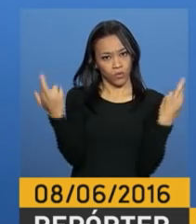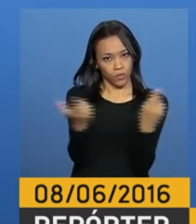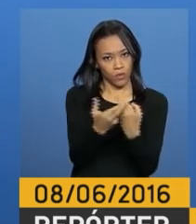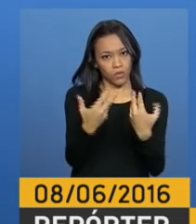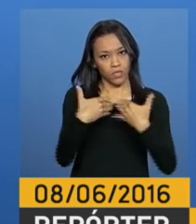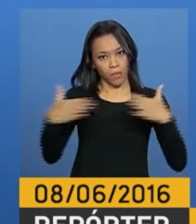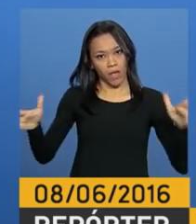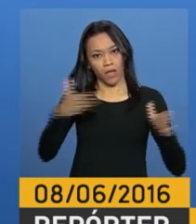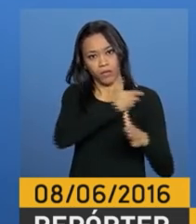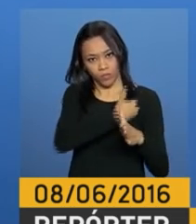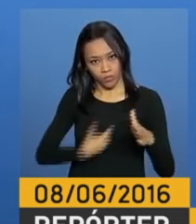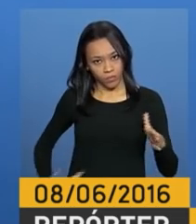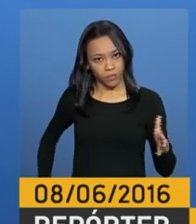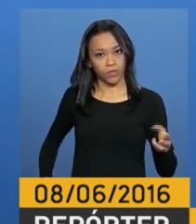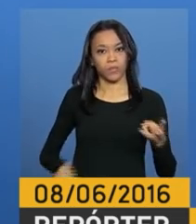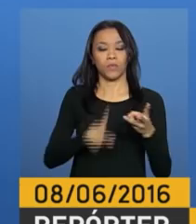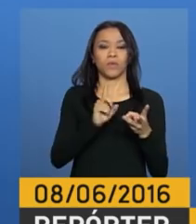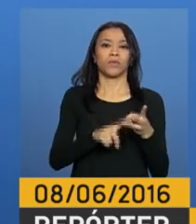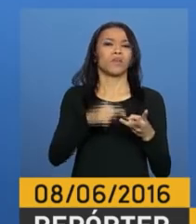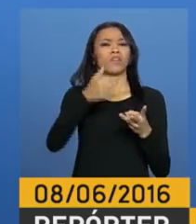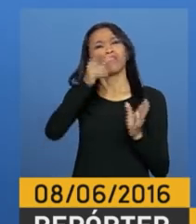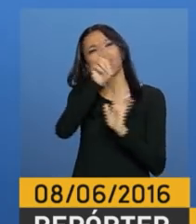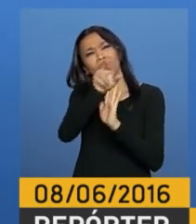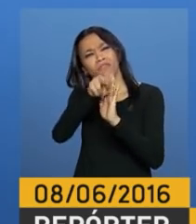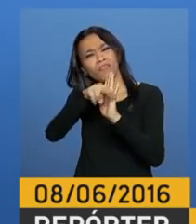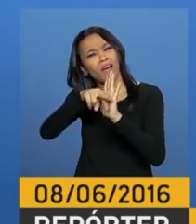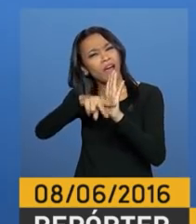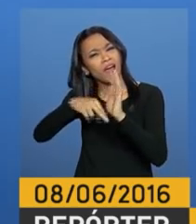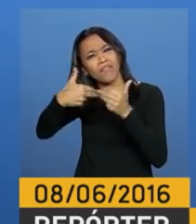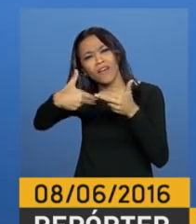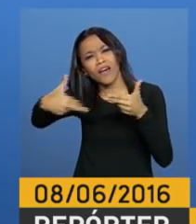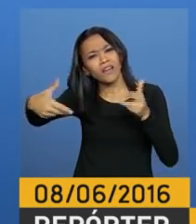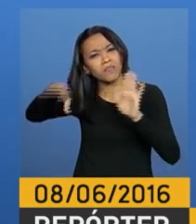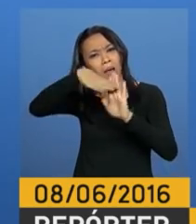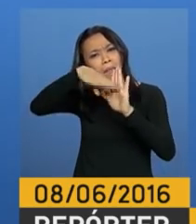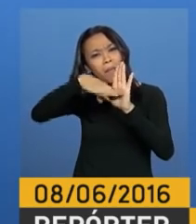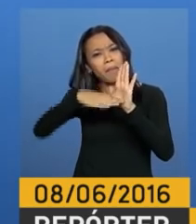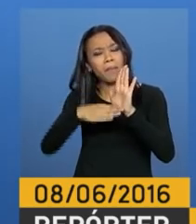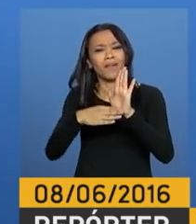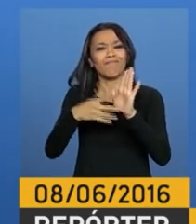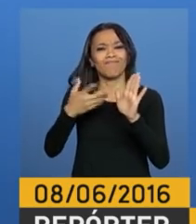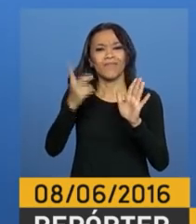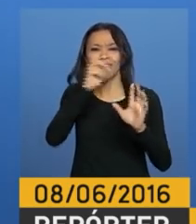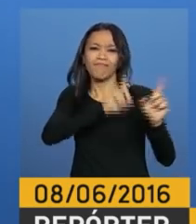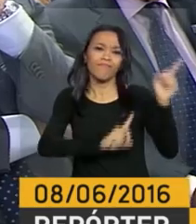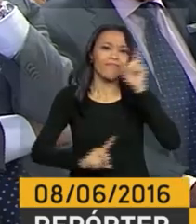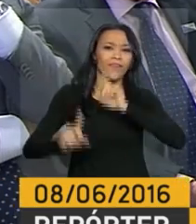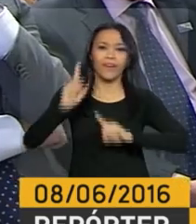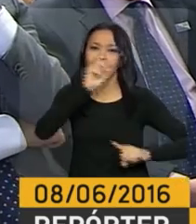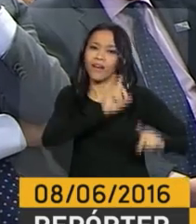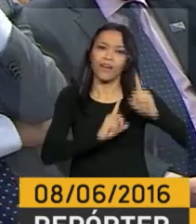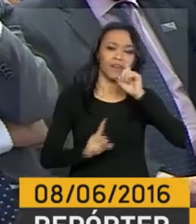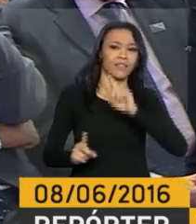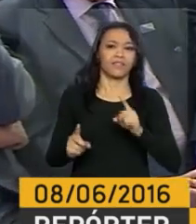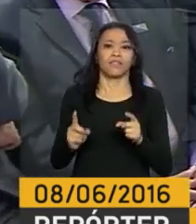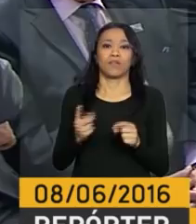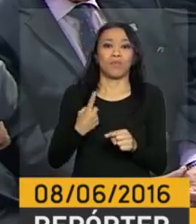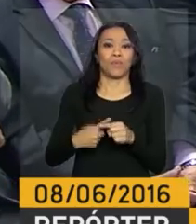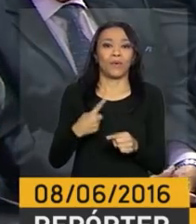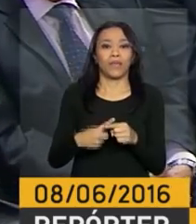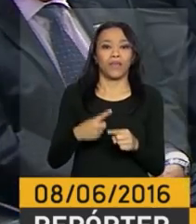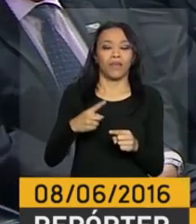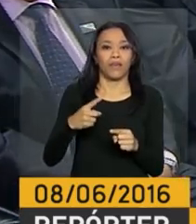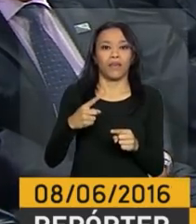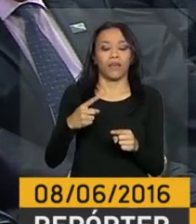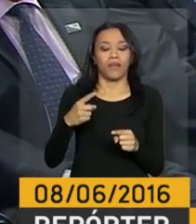conjunto regulatório ele é extremamente frágil porque tem sido mudado com muita com